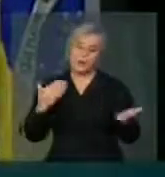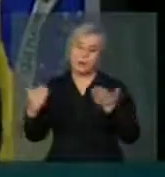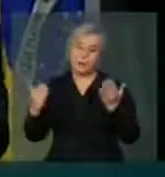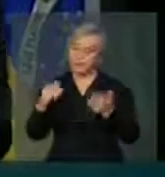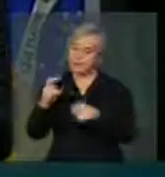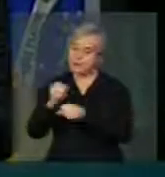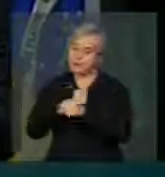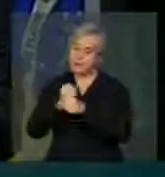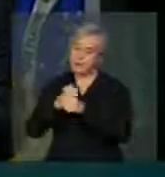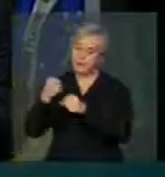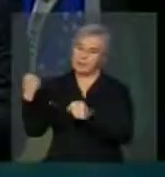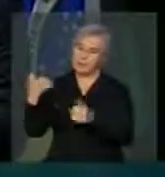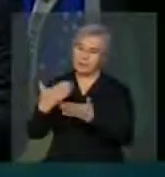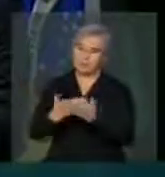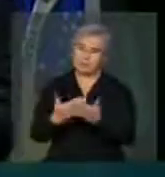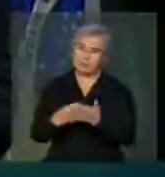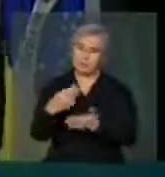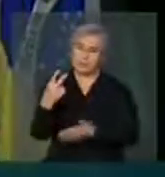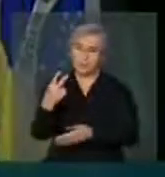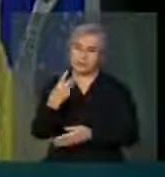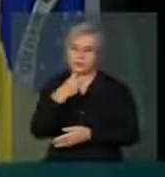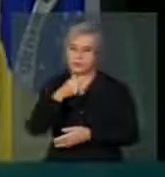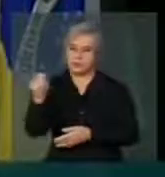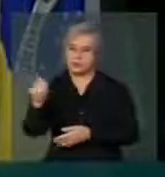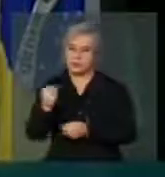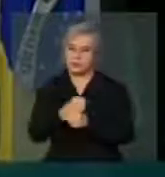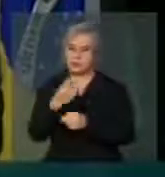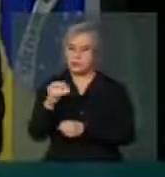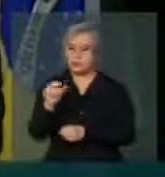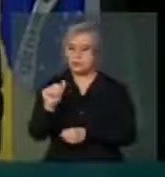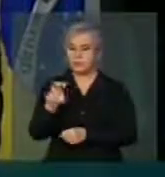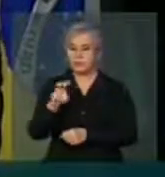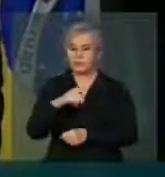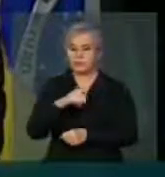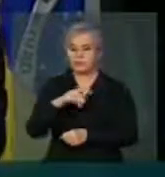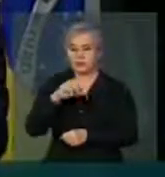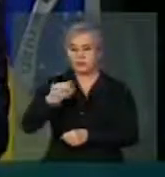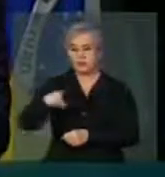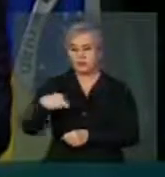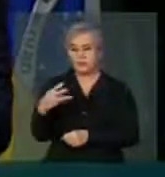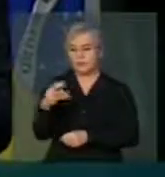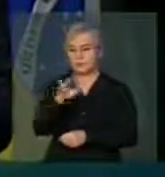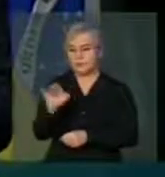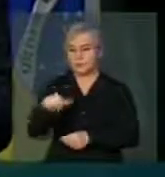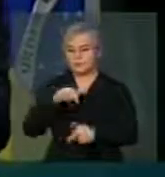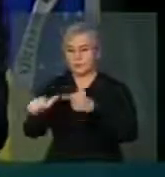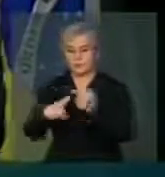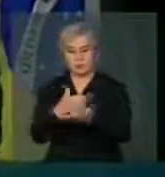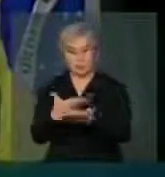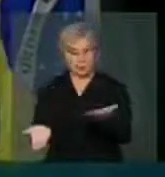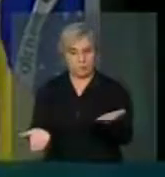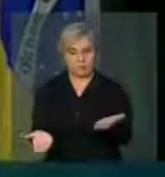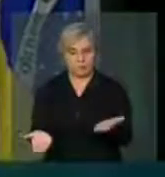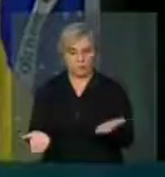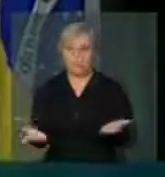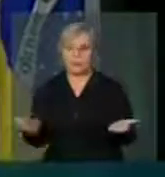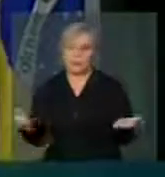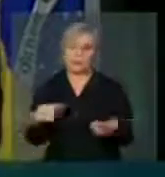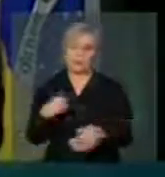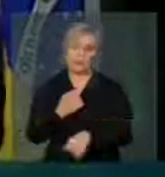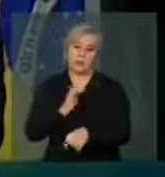No segundo trimestre de 2015, a média nacional chegou a 8,3. Mas na nossa querida